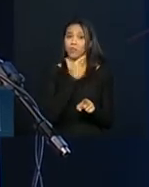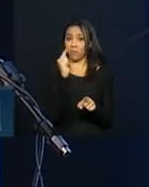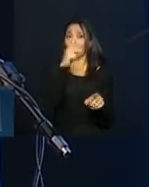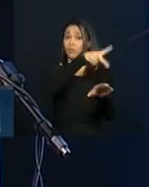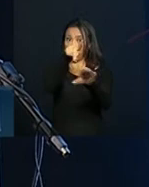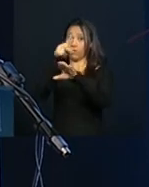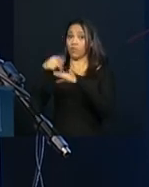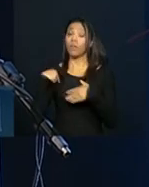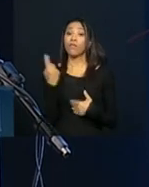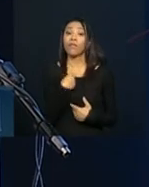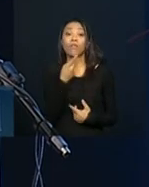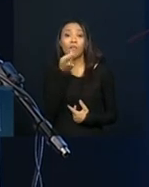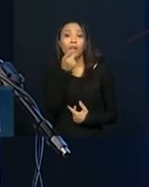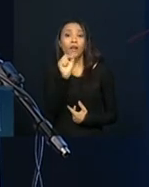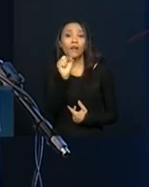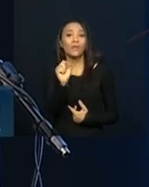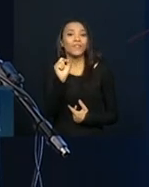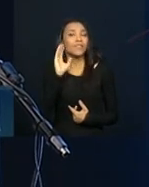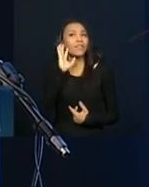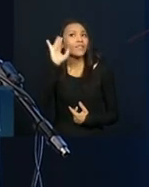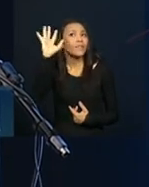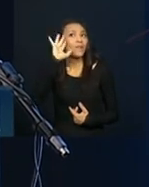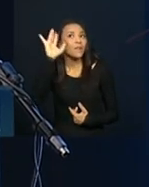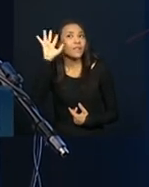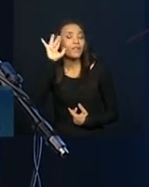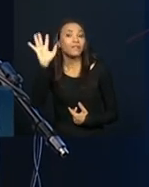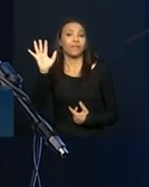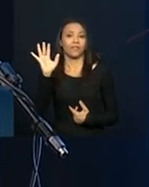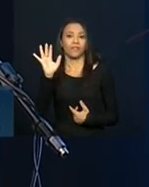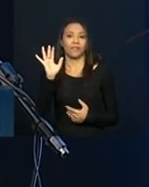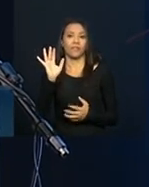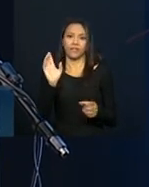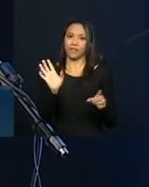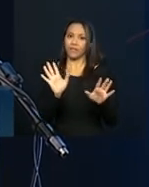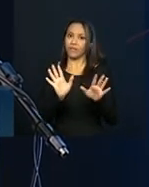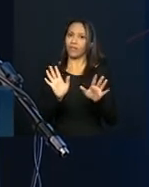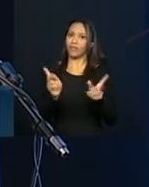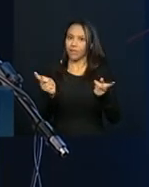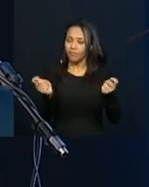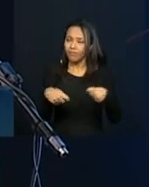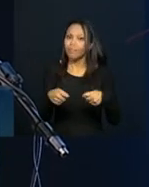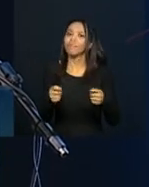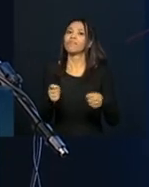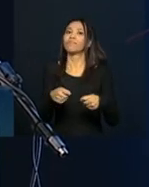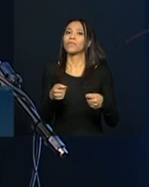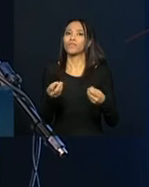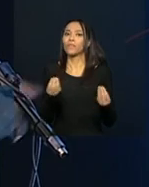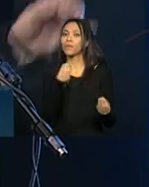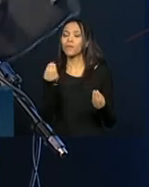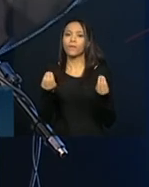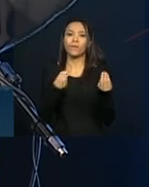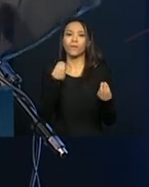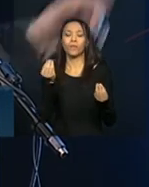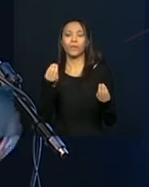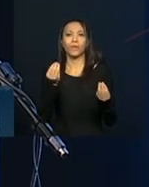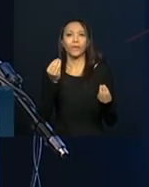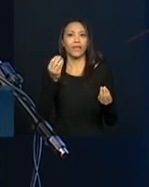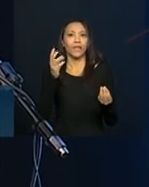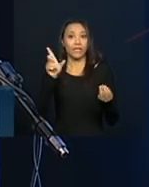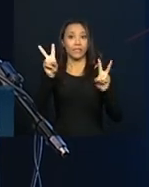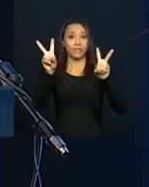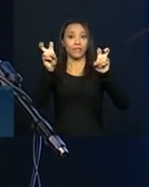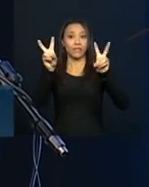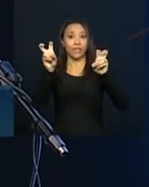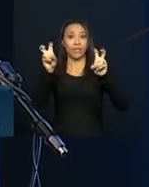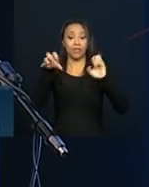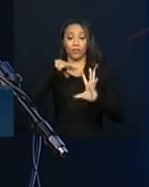falando exercícios teóricos ou sonhos, mas como realmente traduzir esse lema do mundo